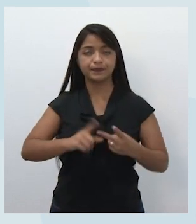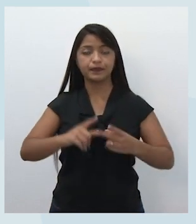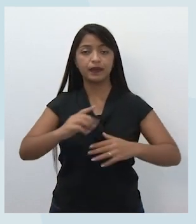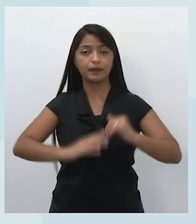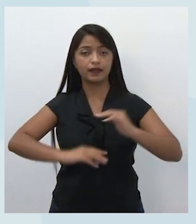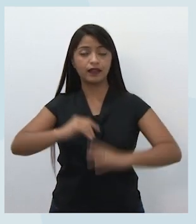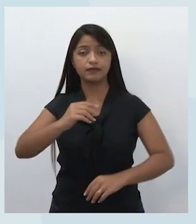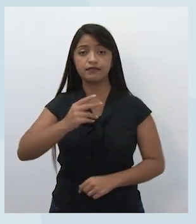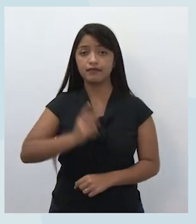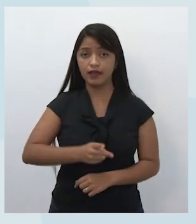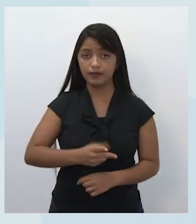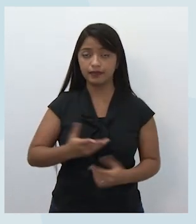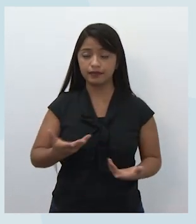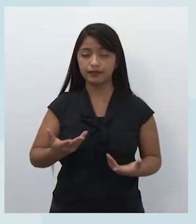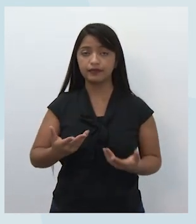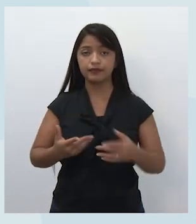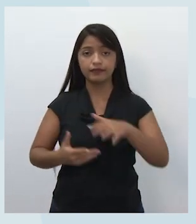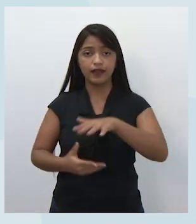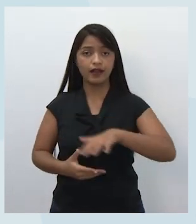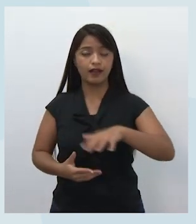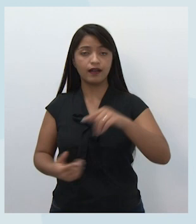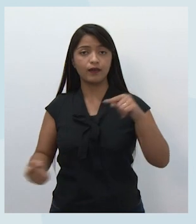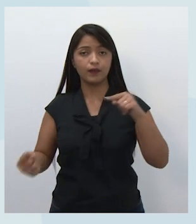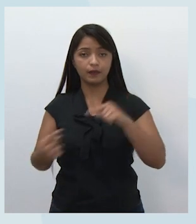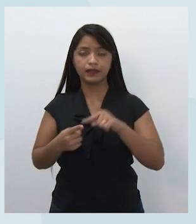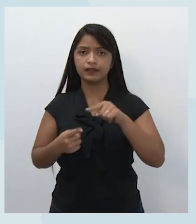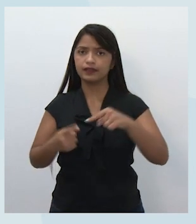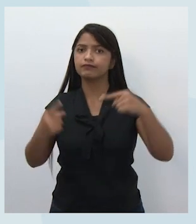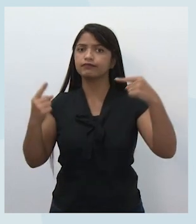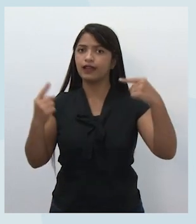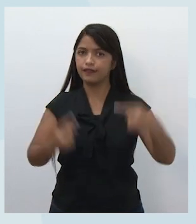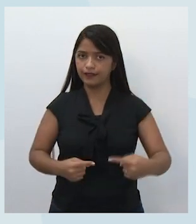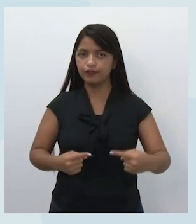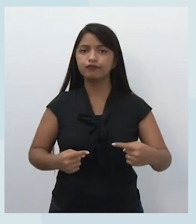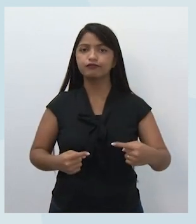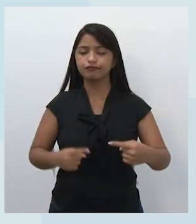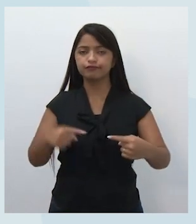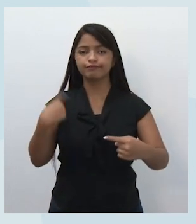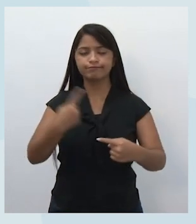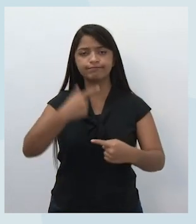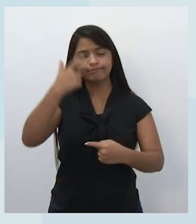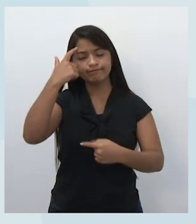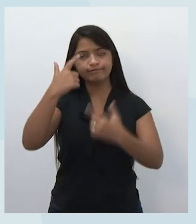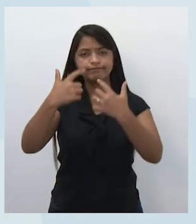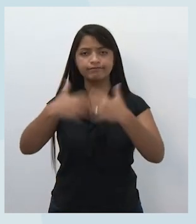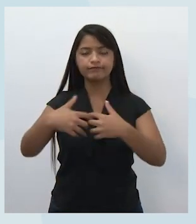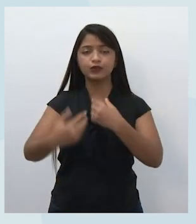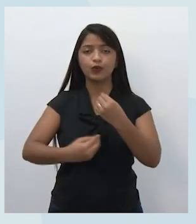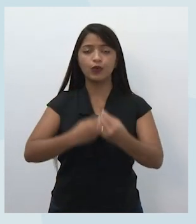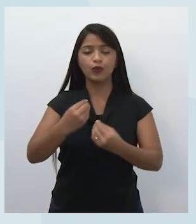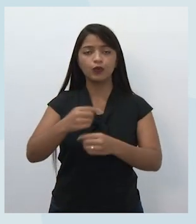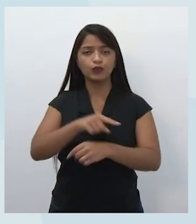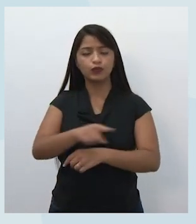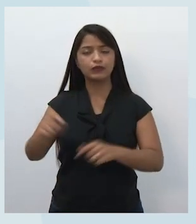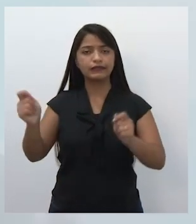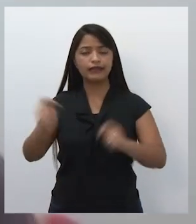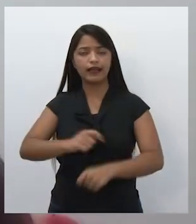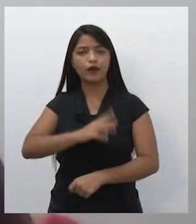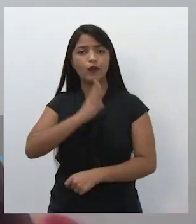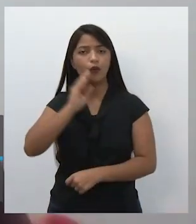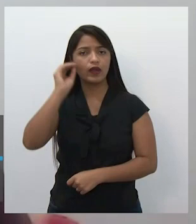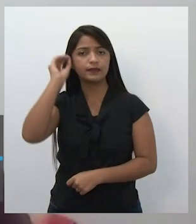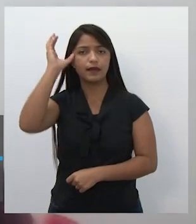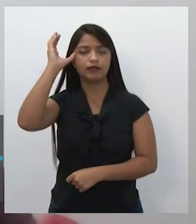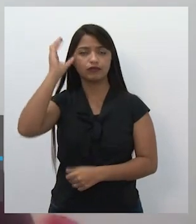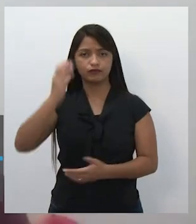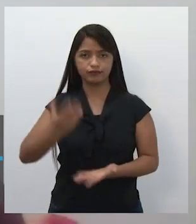a área toda, tá? Então, isso é um grande desafio que nós temos pensando nessa construção do conhecimento. Como foi colocado, a gente tem uma